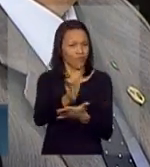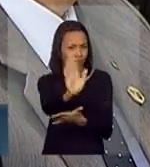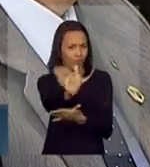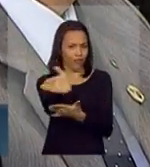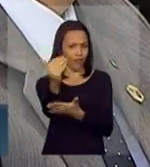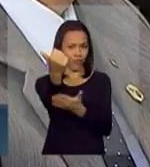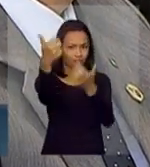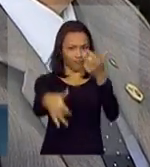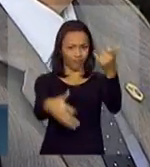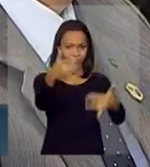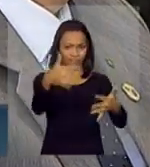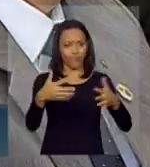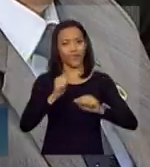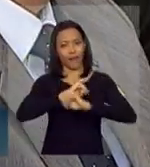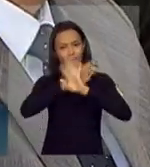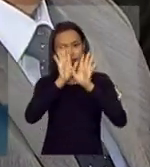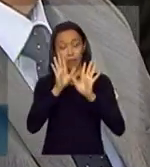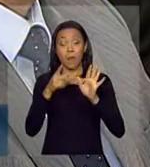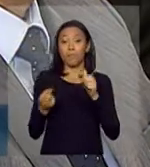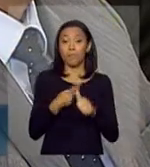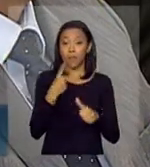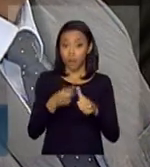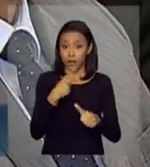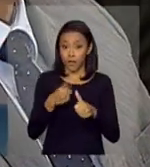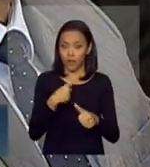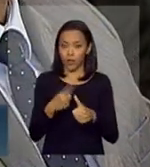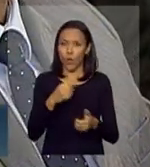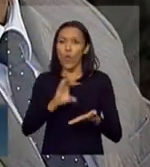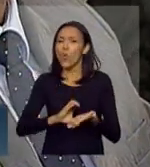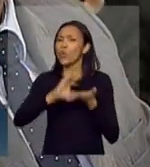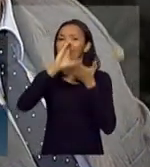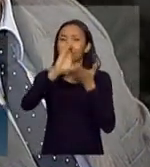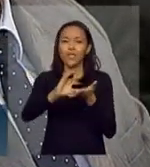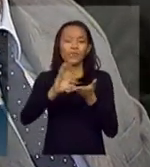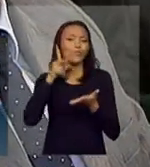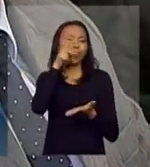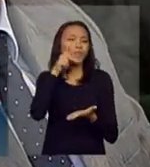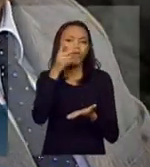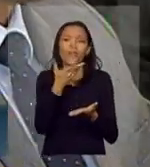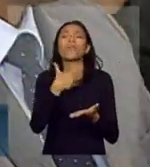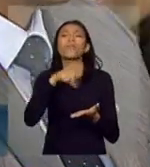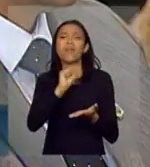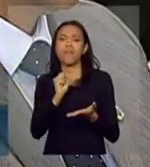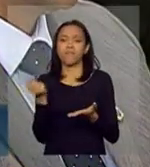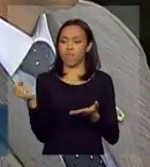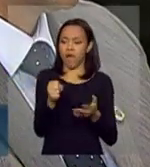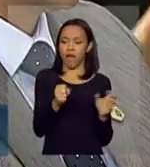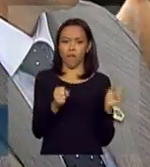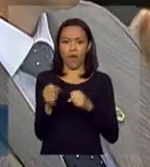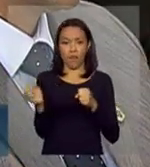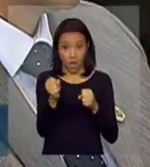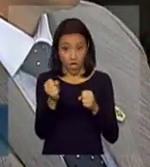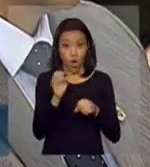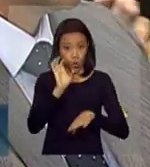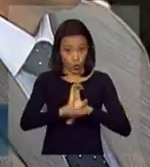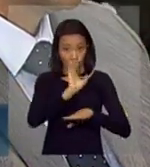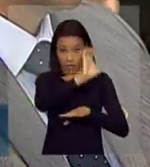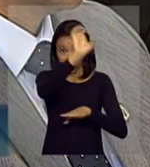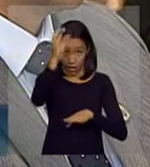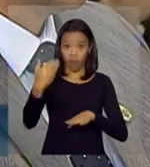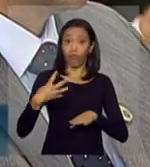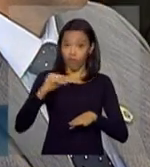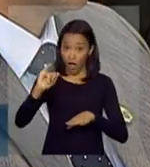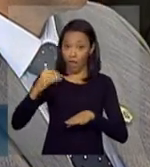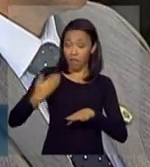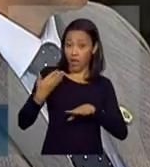dadas. Primeiro, o Conselho Nacional de Política Mineral, eu queria saber qual é a composição dele, saber se os estados têm algum assento, se o